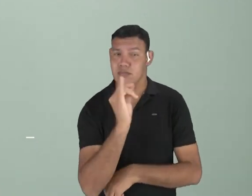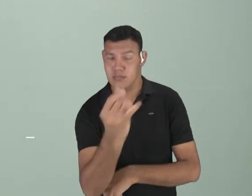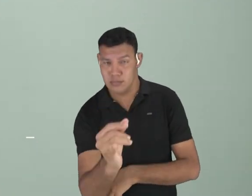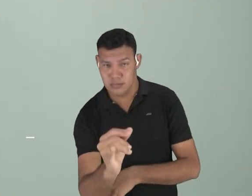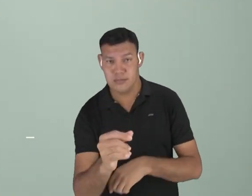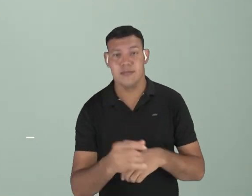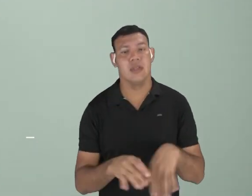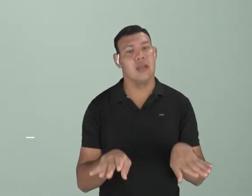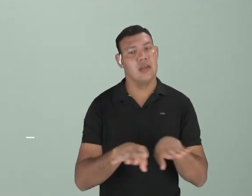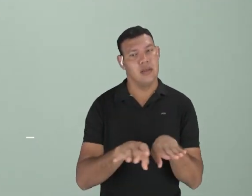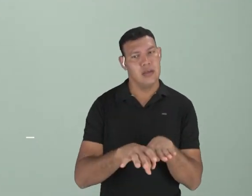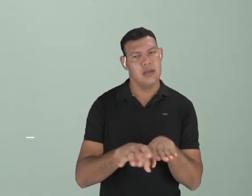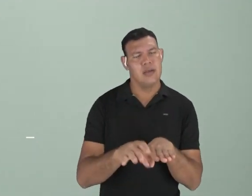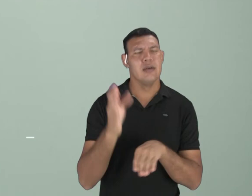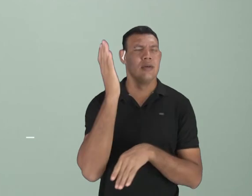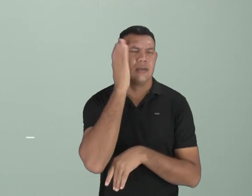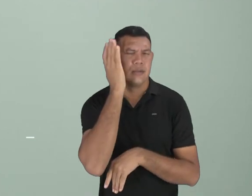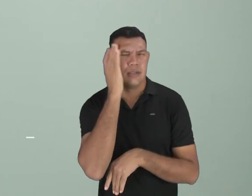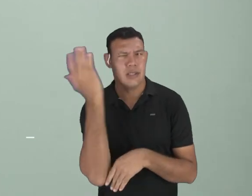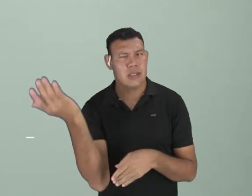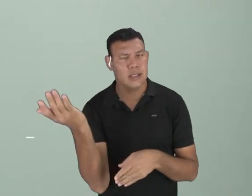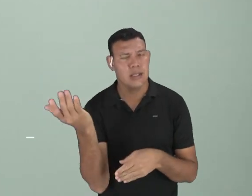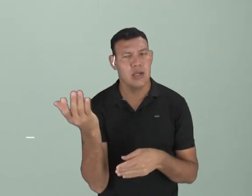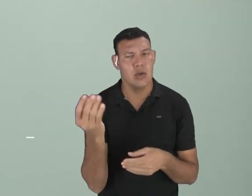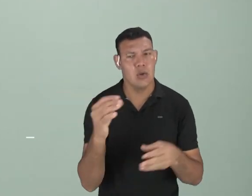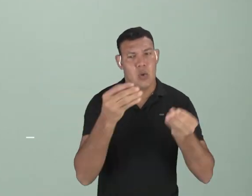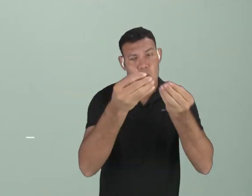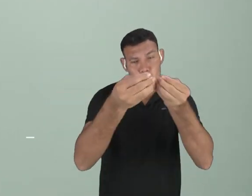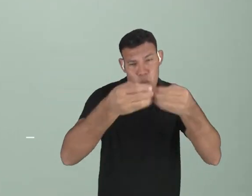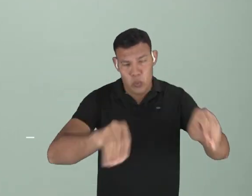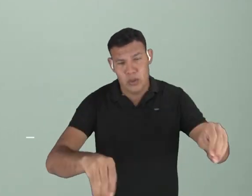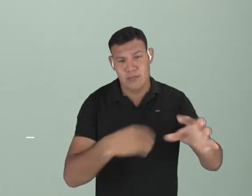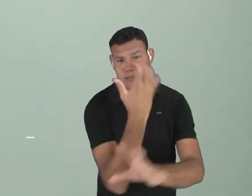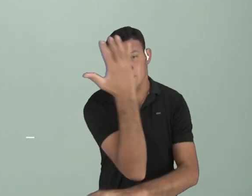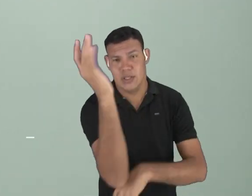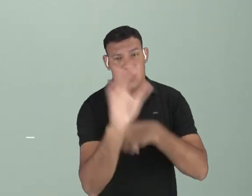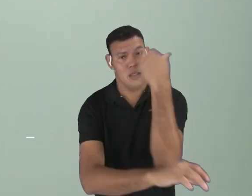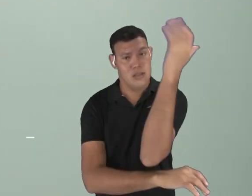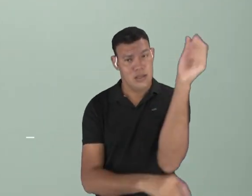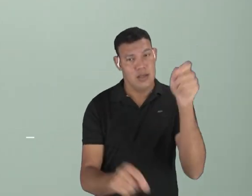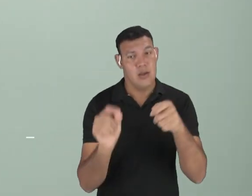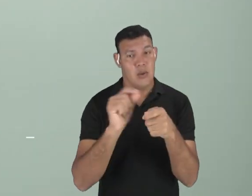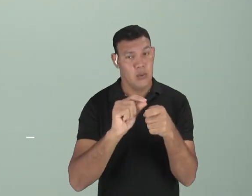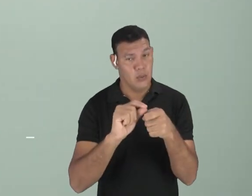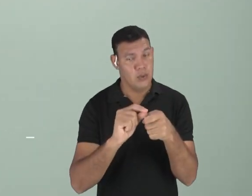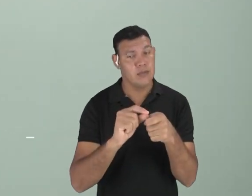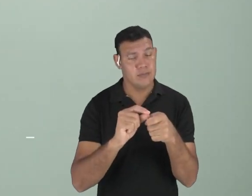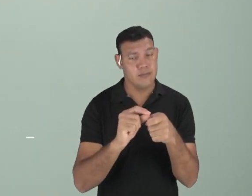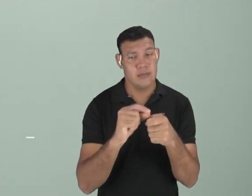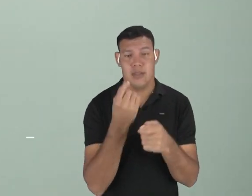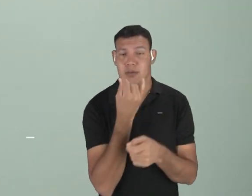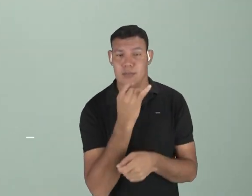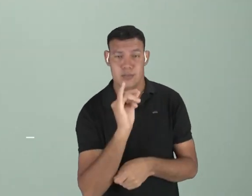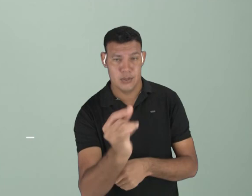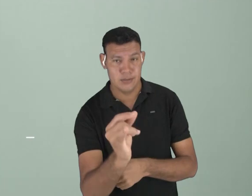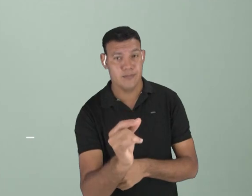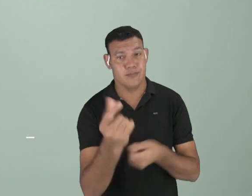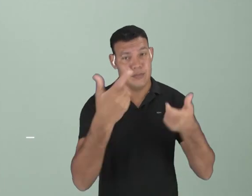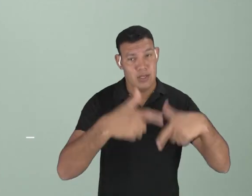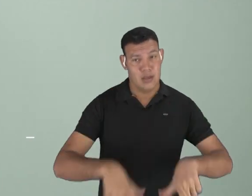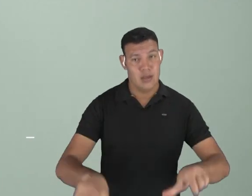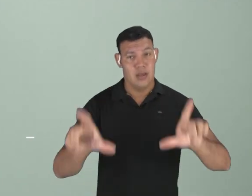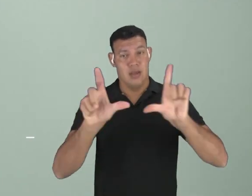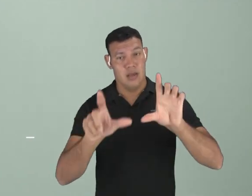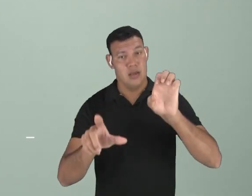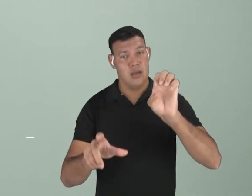e você ter essas noções de que, né, quais são os impactos no meio ambiente dos processos de produção de energia, tá bom?